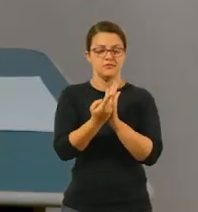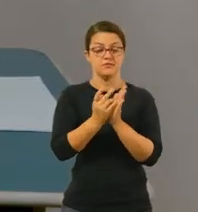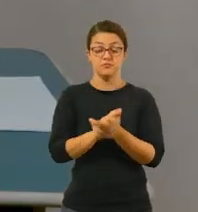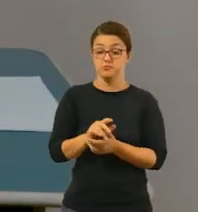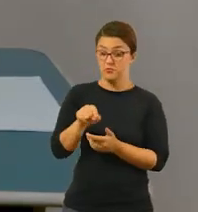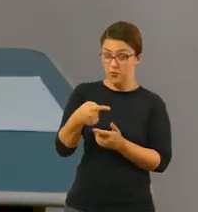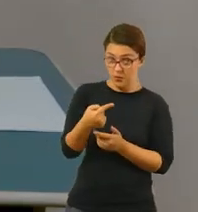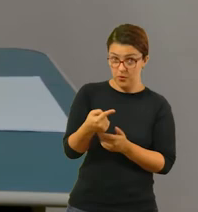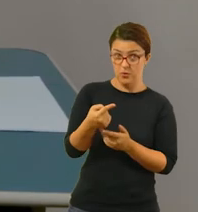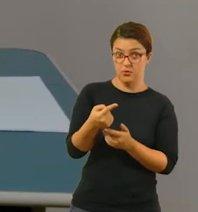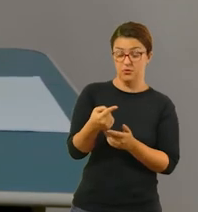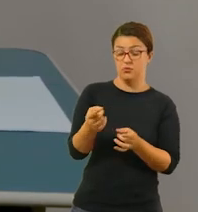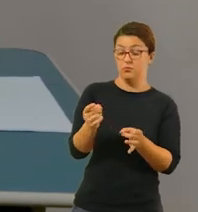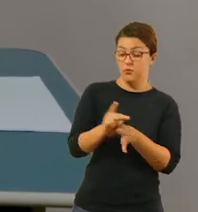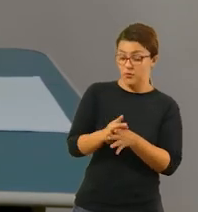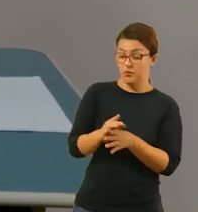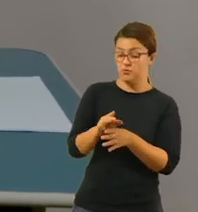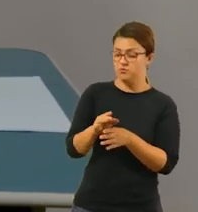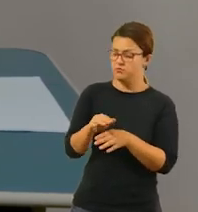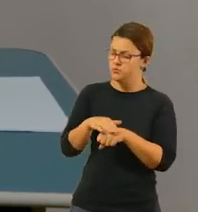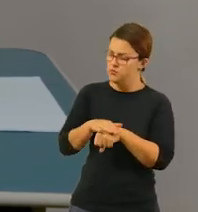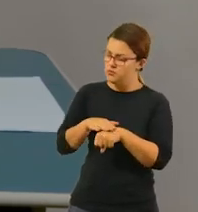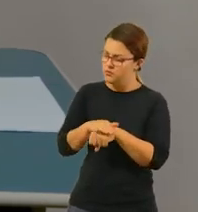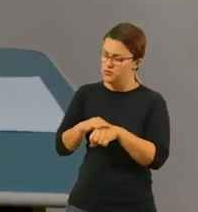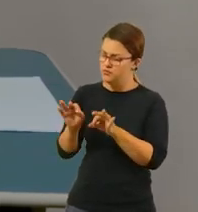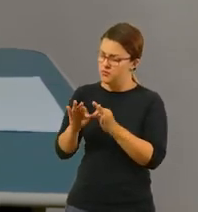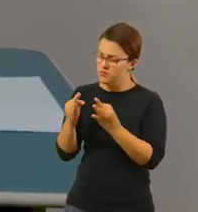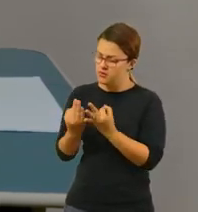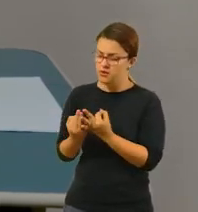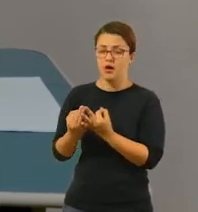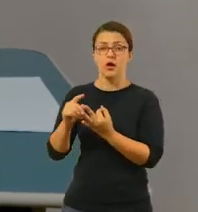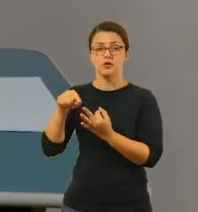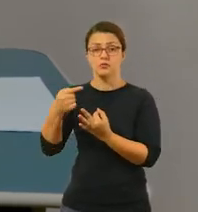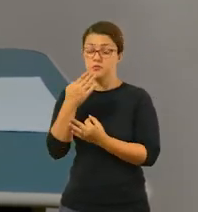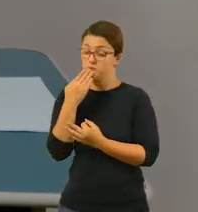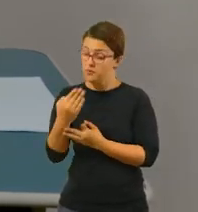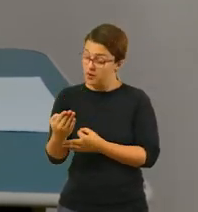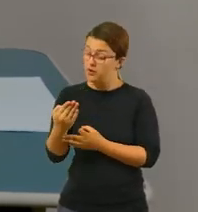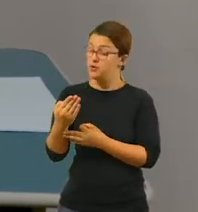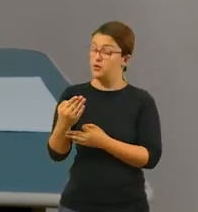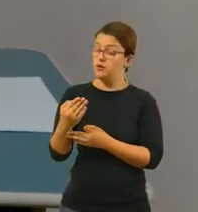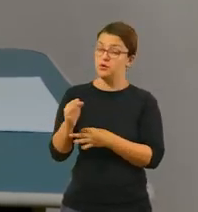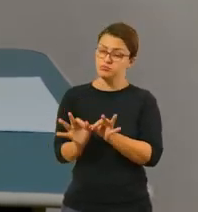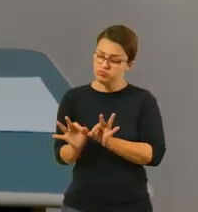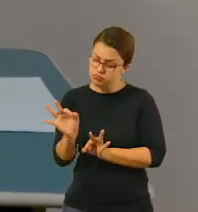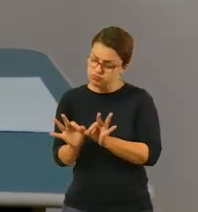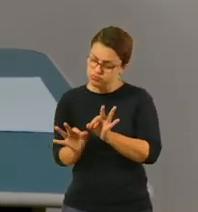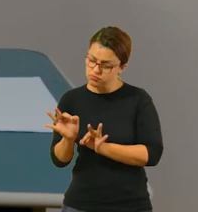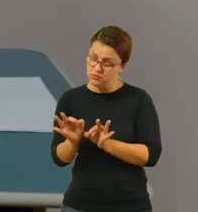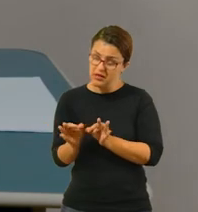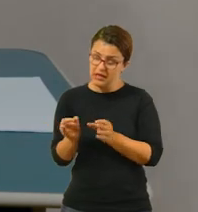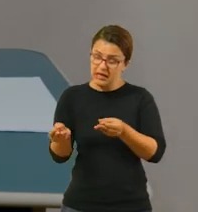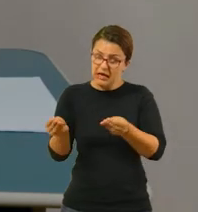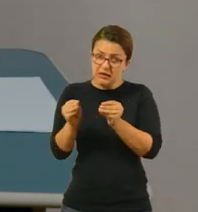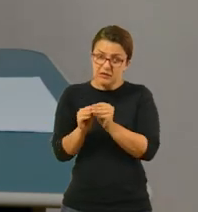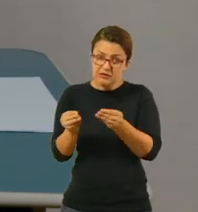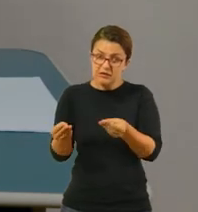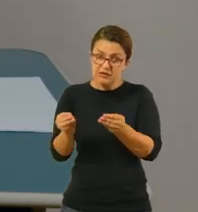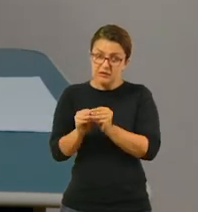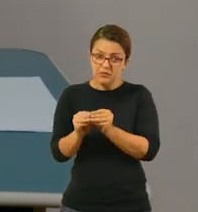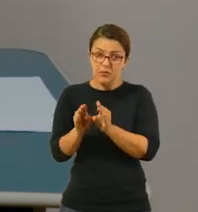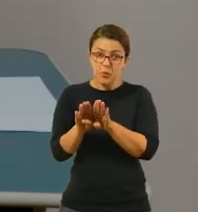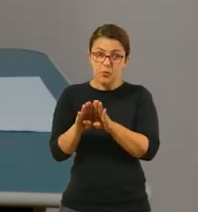de feito o desenho, converse com a criança sobre a família. Depois disso, proponha a criança que faça um cartão